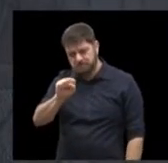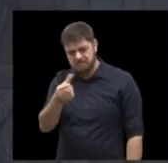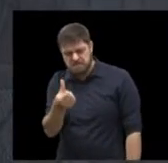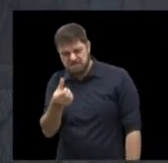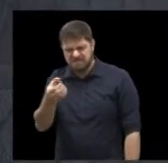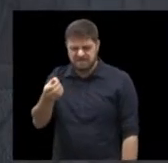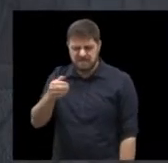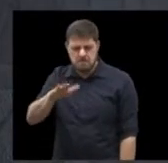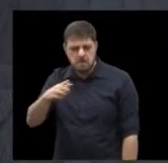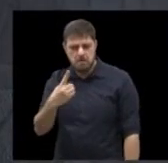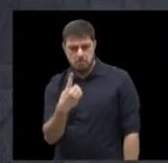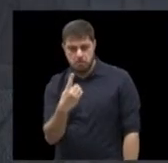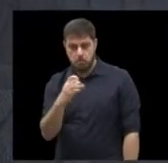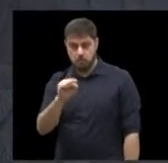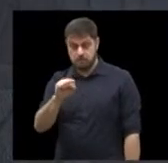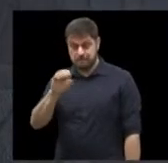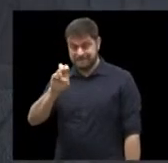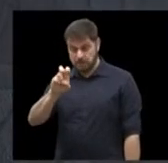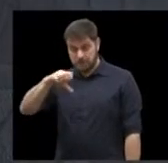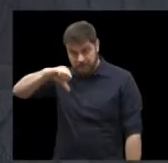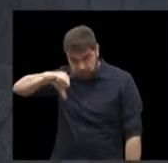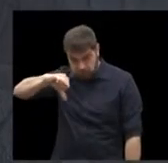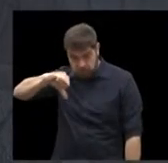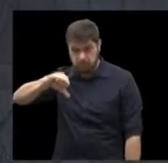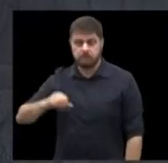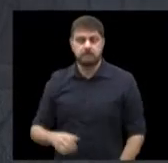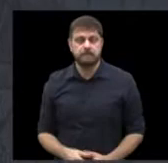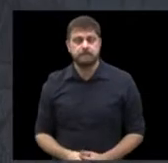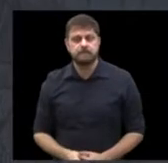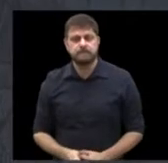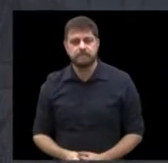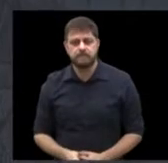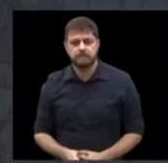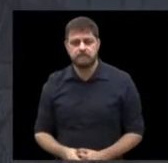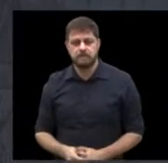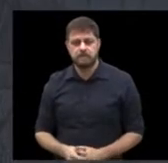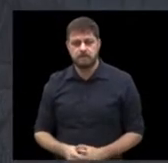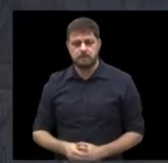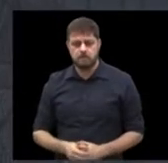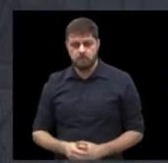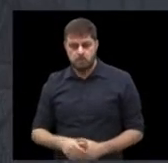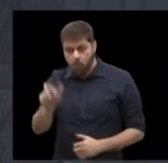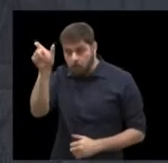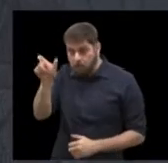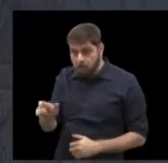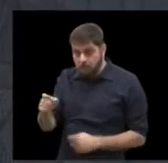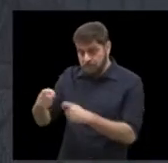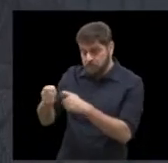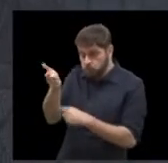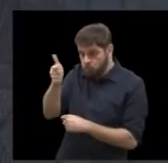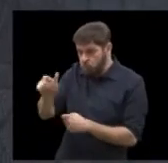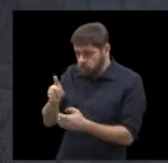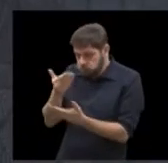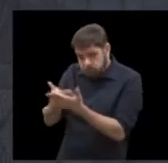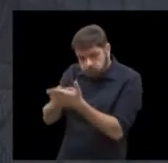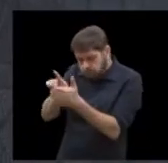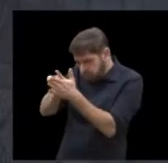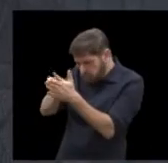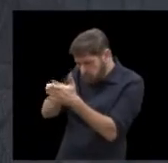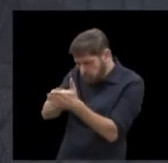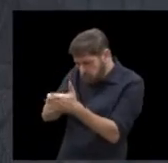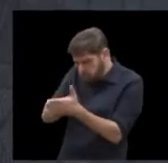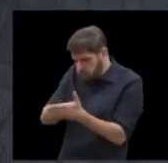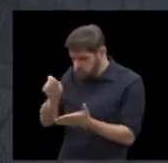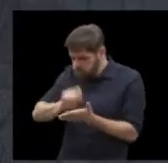1860, 1859, em que Landry, que também era um outro médico, descreveu